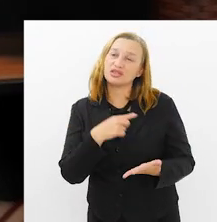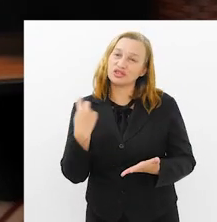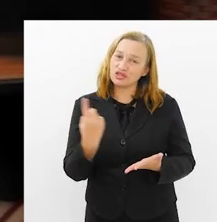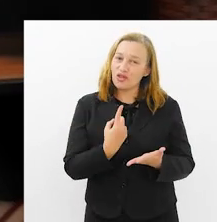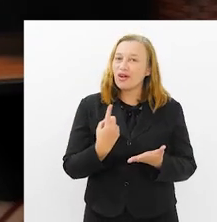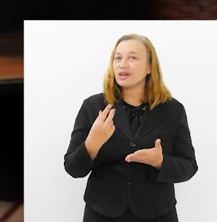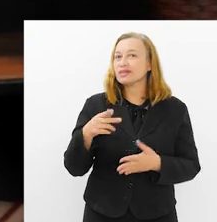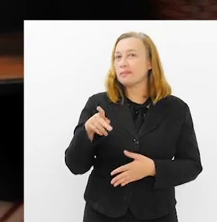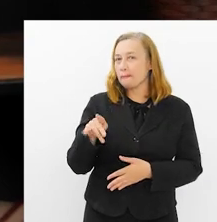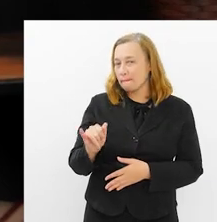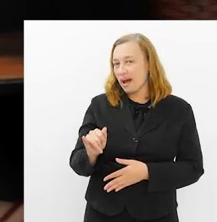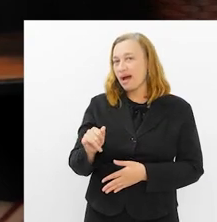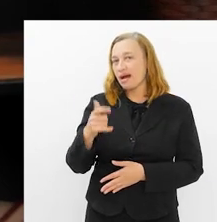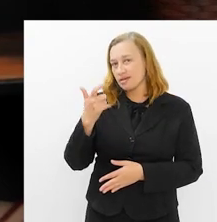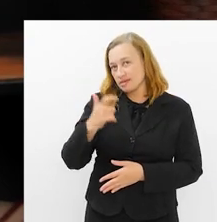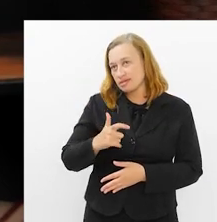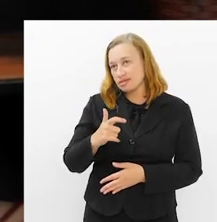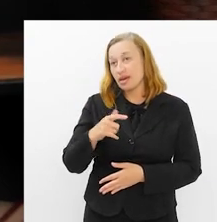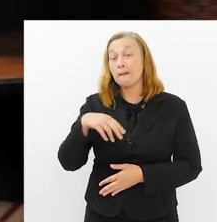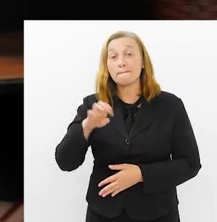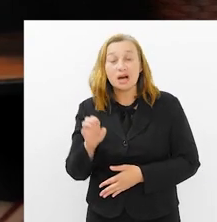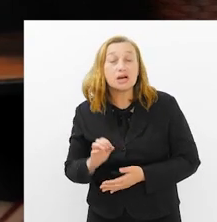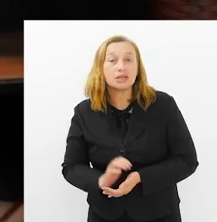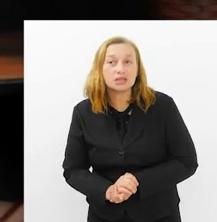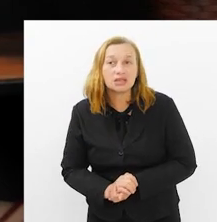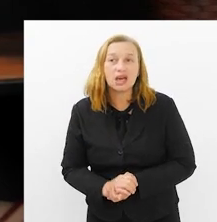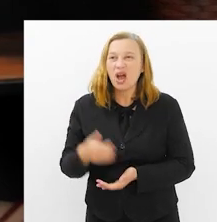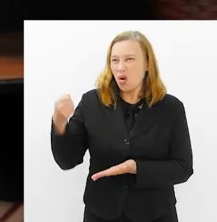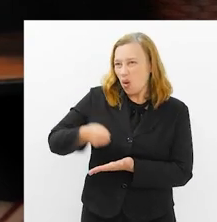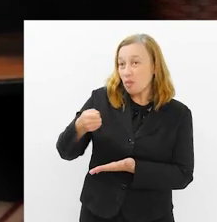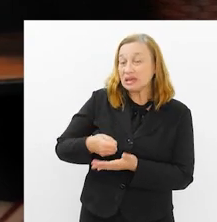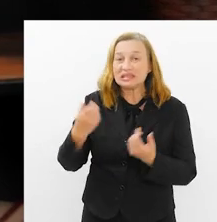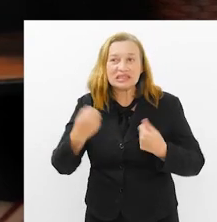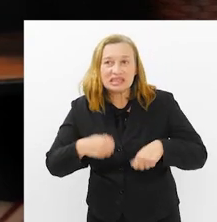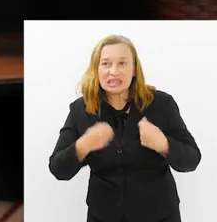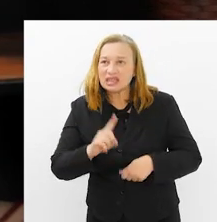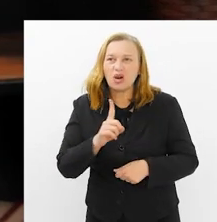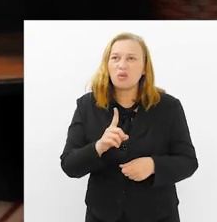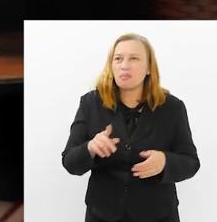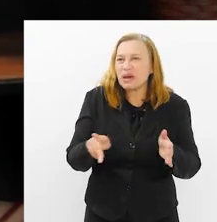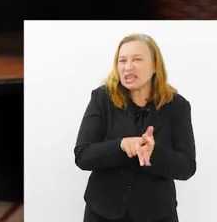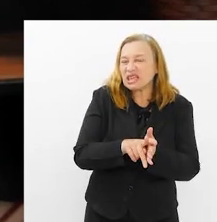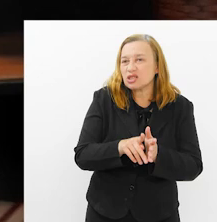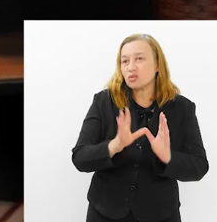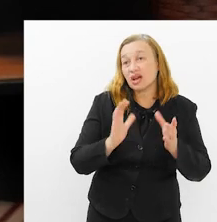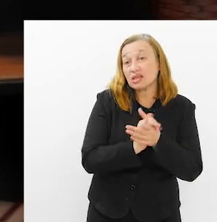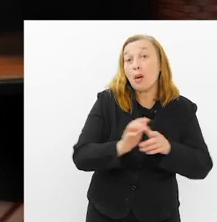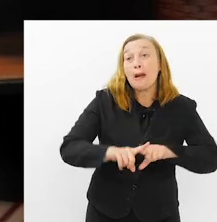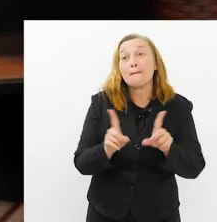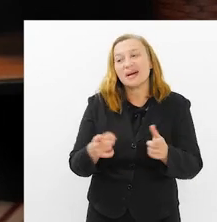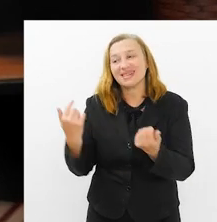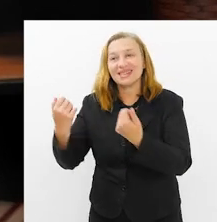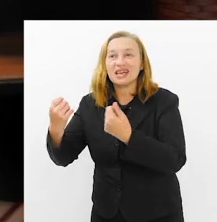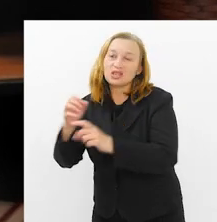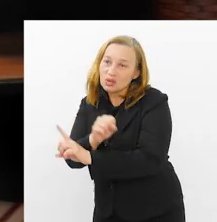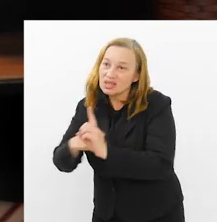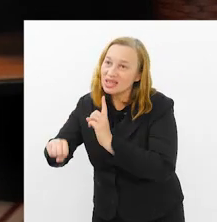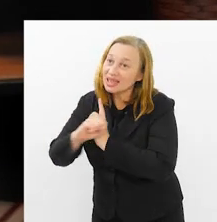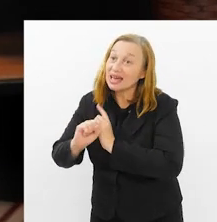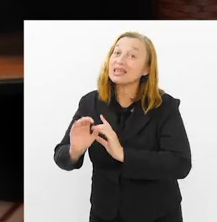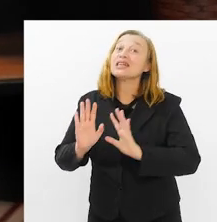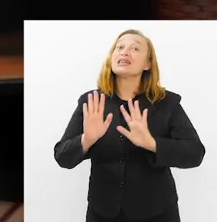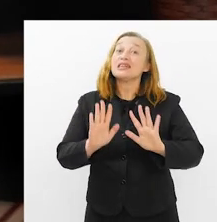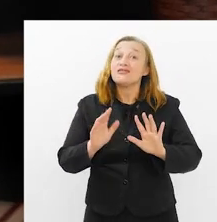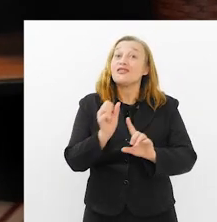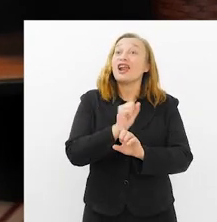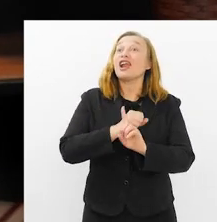vamos ser pais? Então é como se fosse realmente uma cobrança e uma necessidade não do casal, mas da Da sociedade. E sociedade.